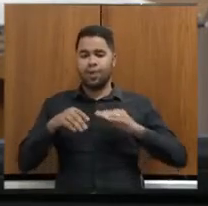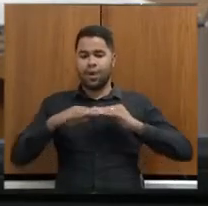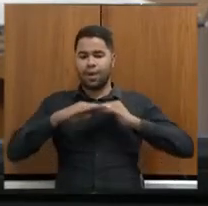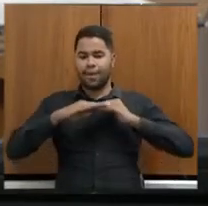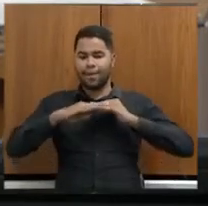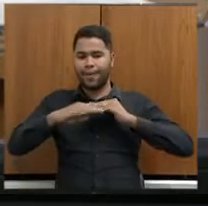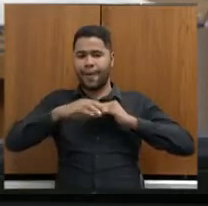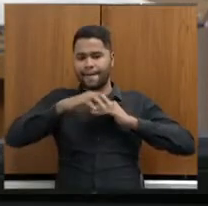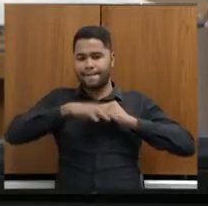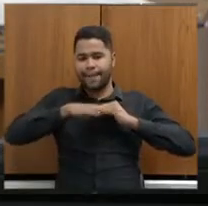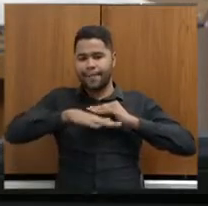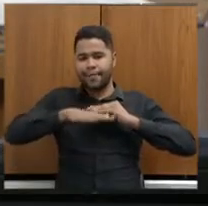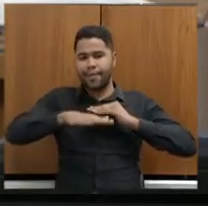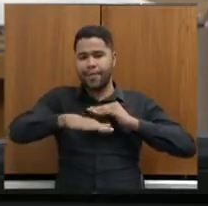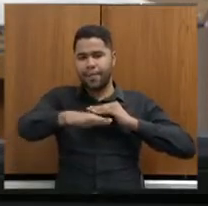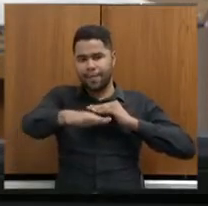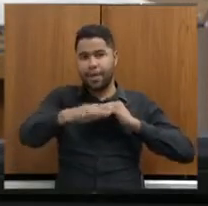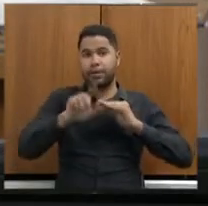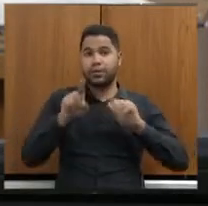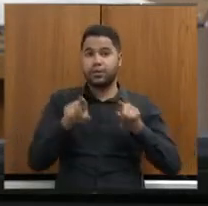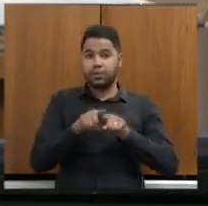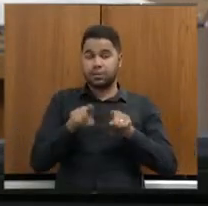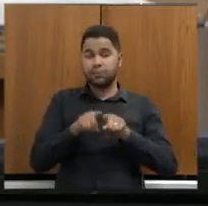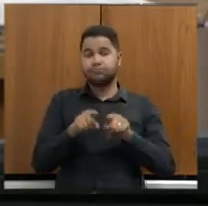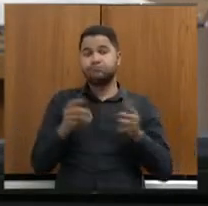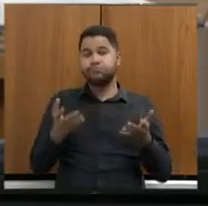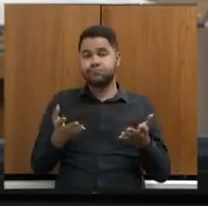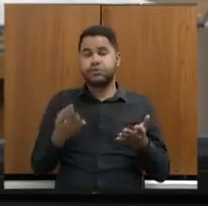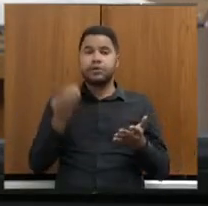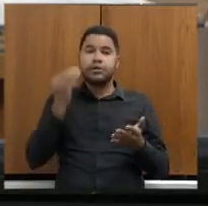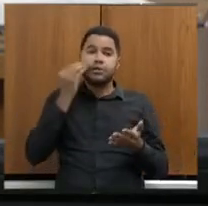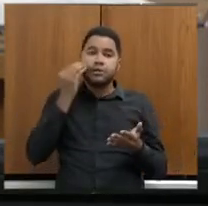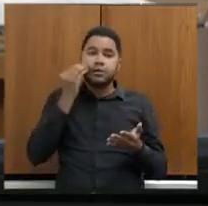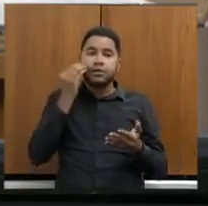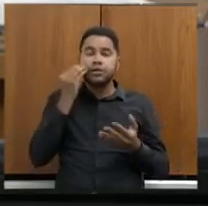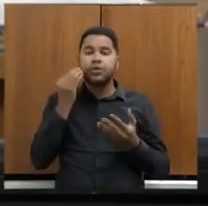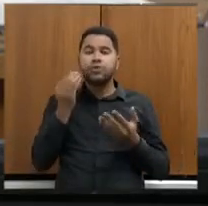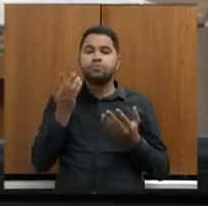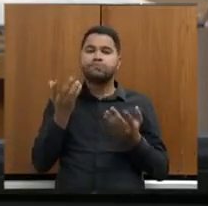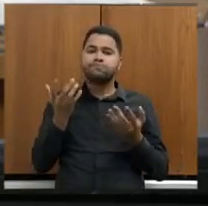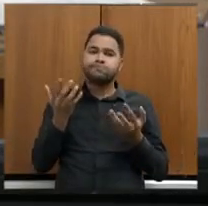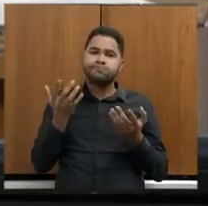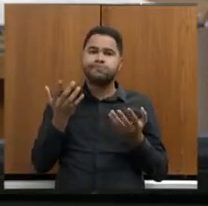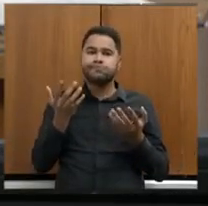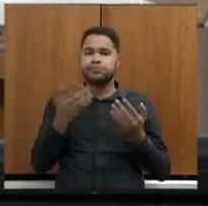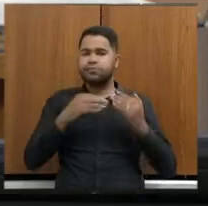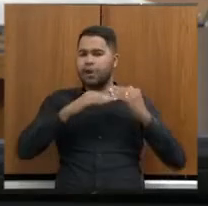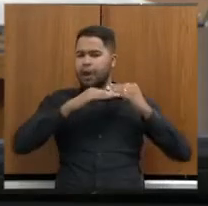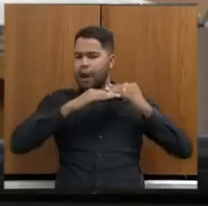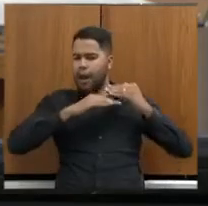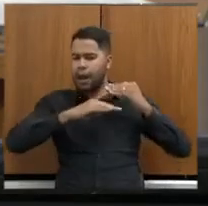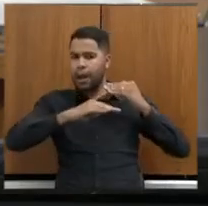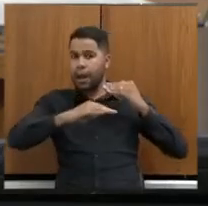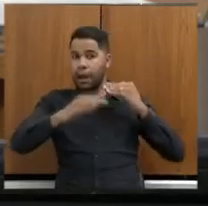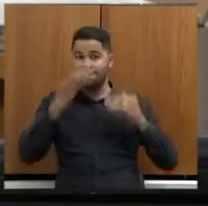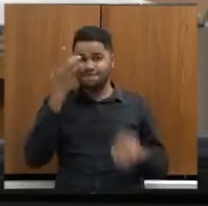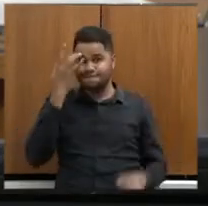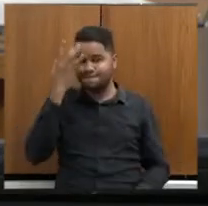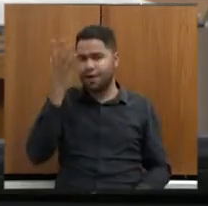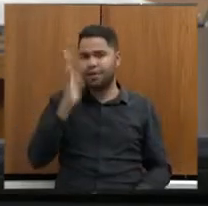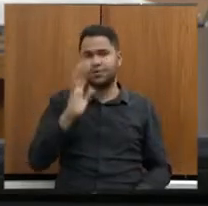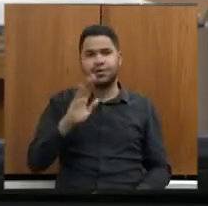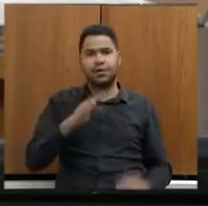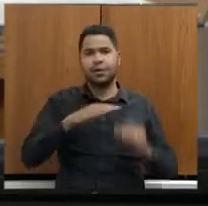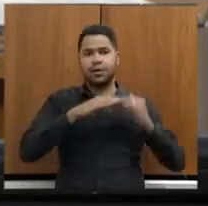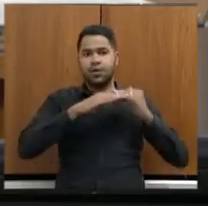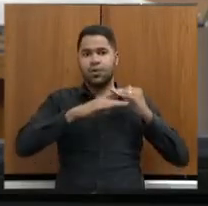recapeamento e como fazendo e Tão tentando colocar realmente aí o trem nos trilhos não é fácil né a malha